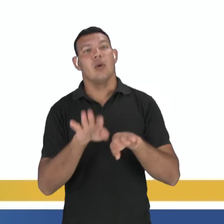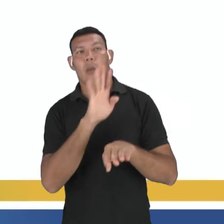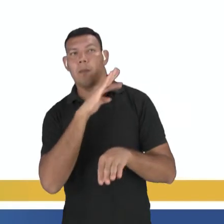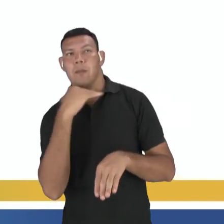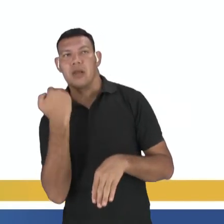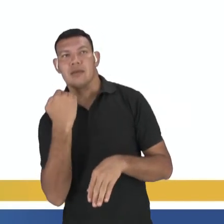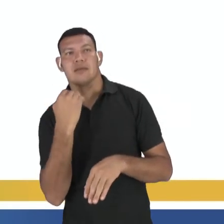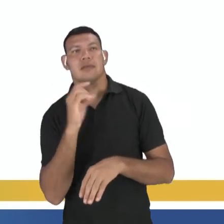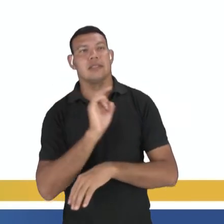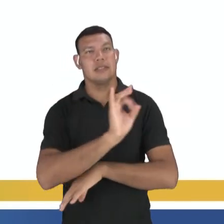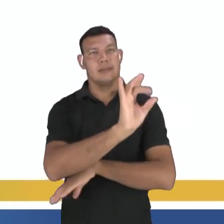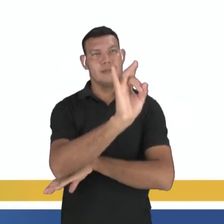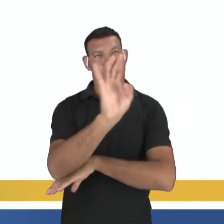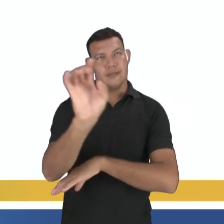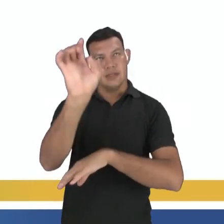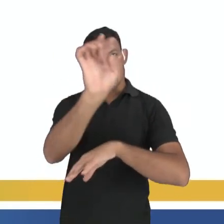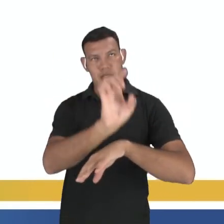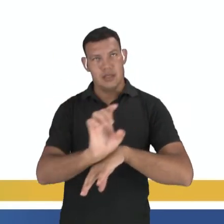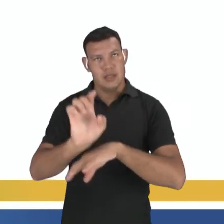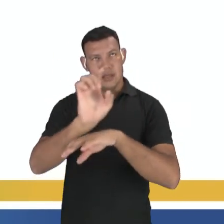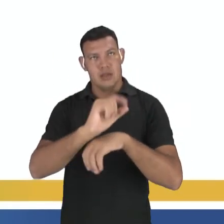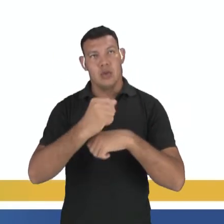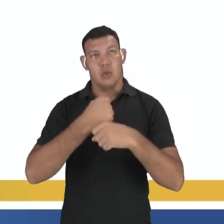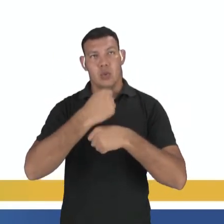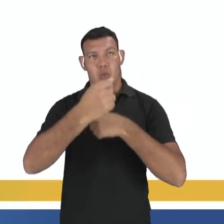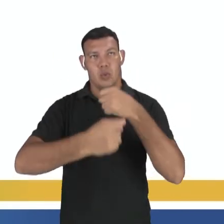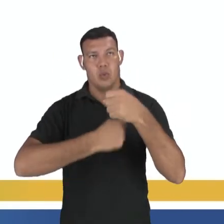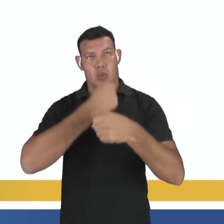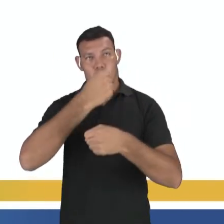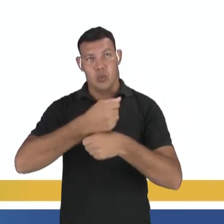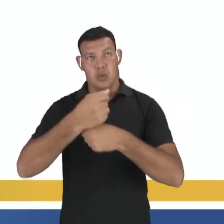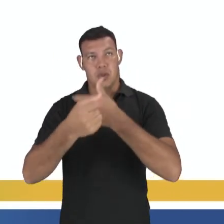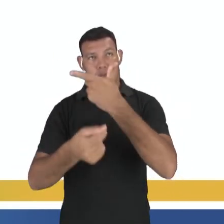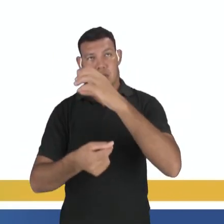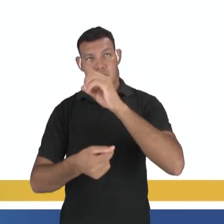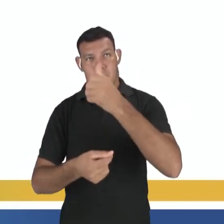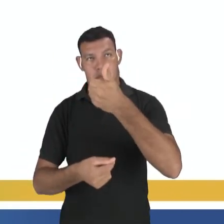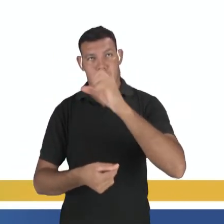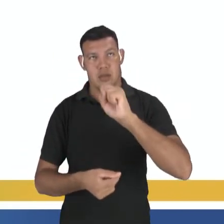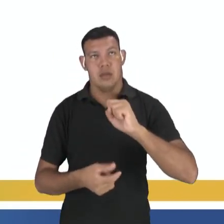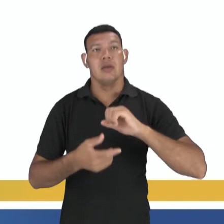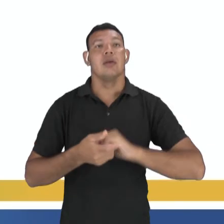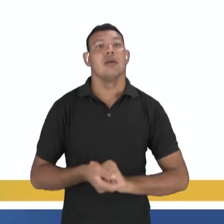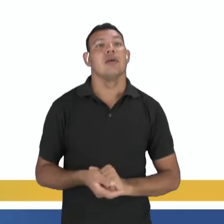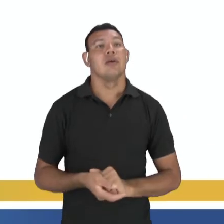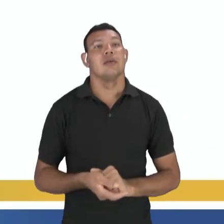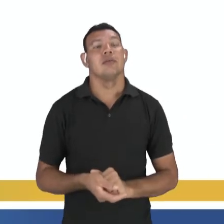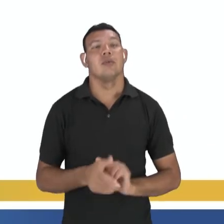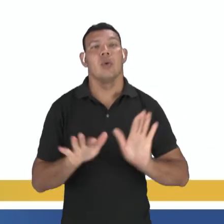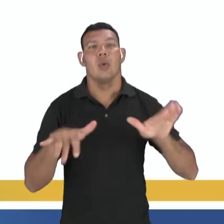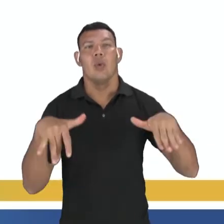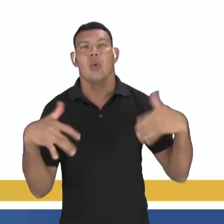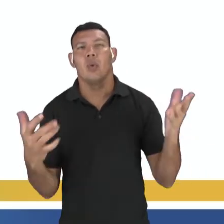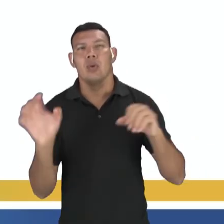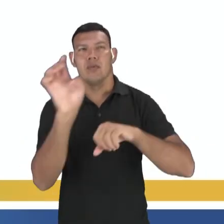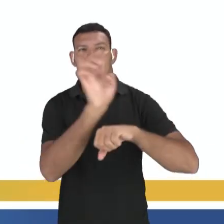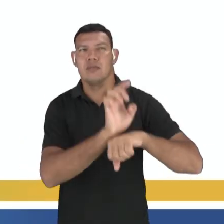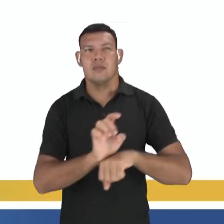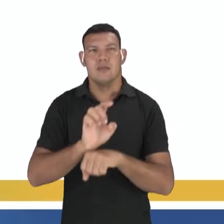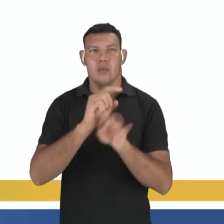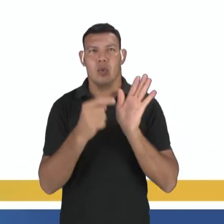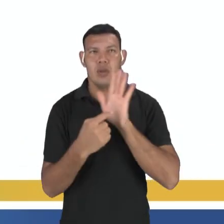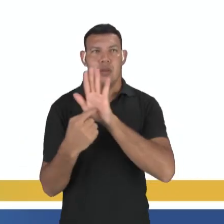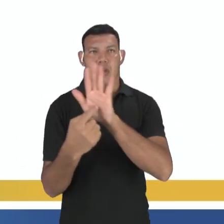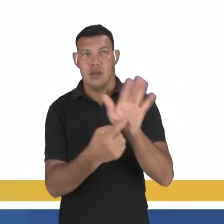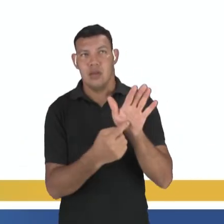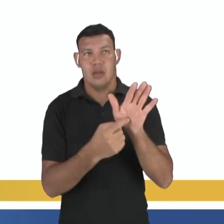estado apresentou a maior quantidade de morte? E qual apresentou a menor? Qual a amplitude desses dados? E